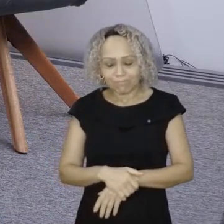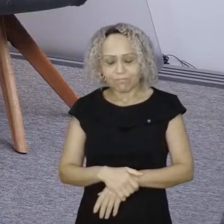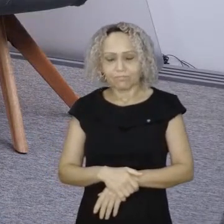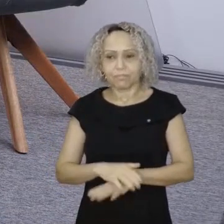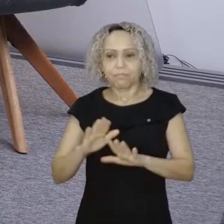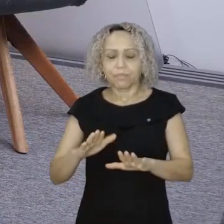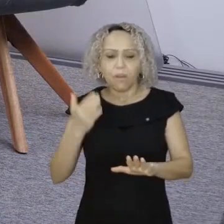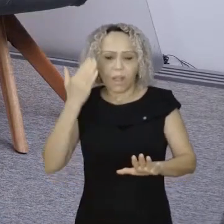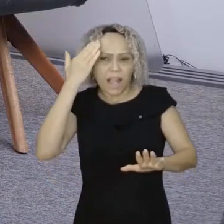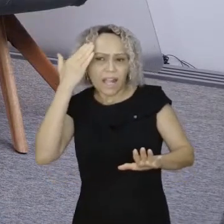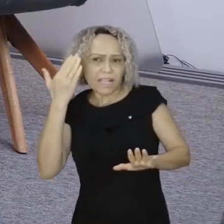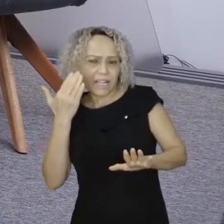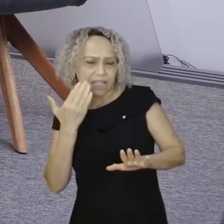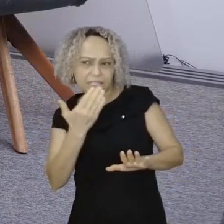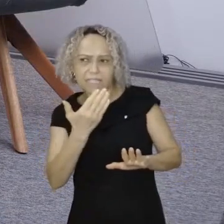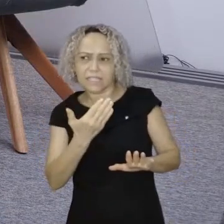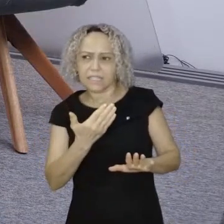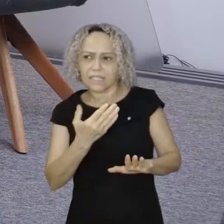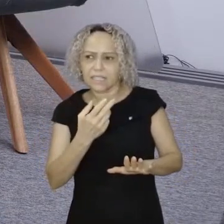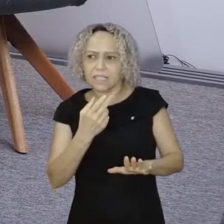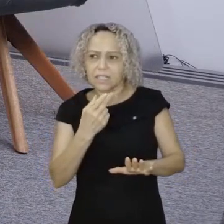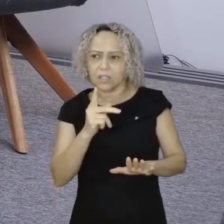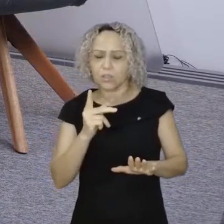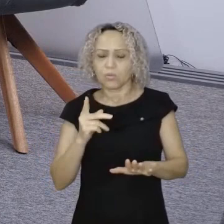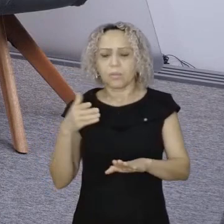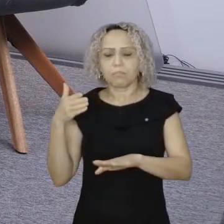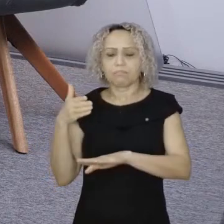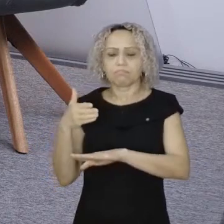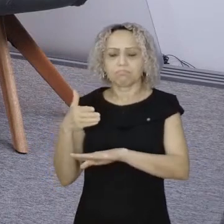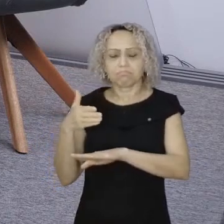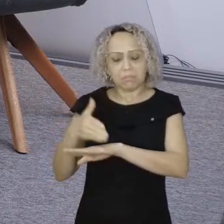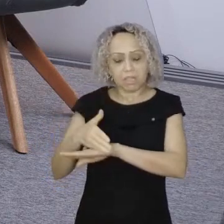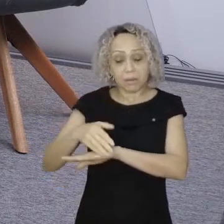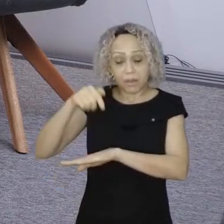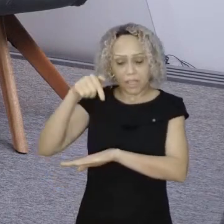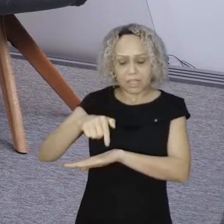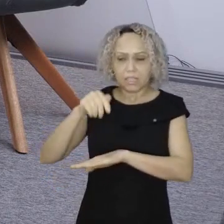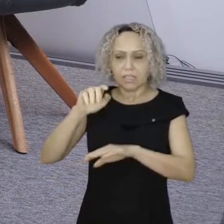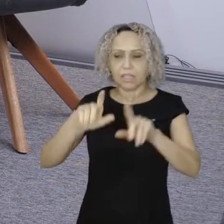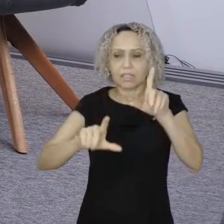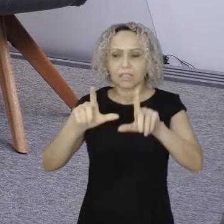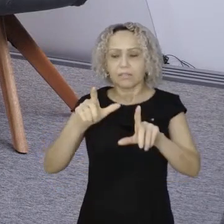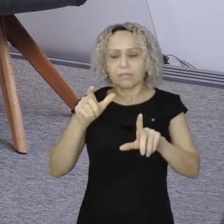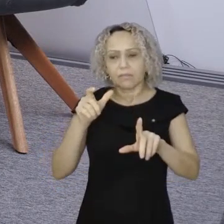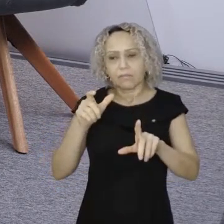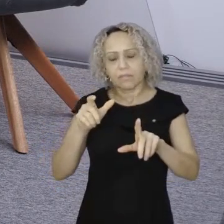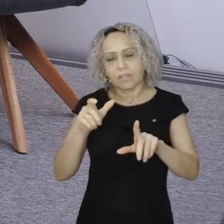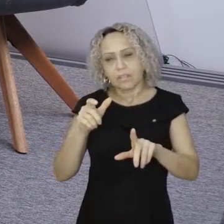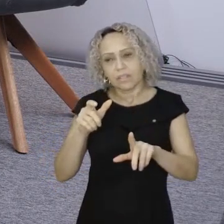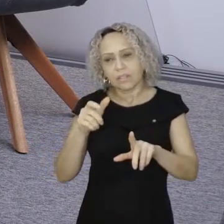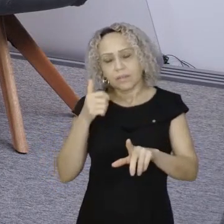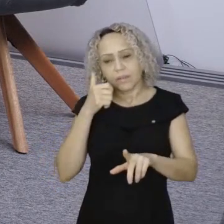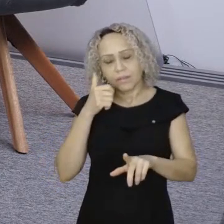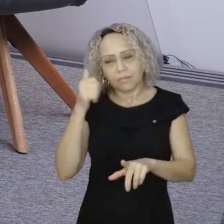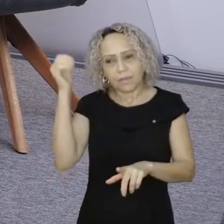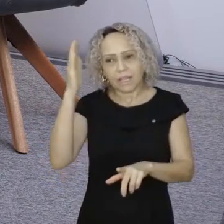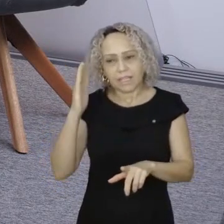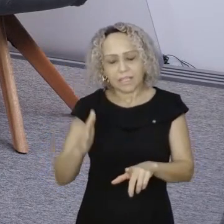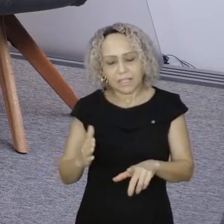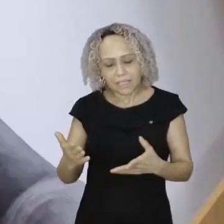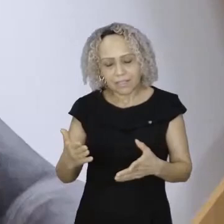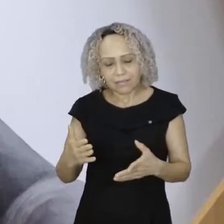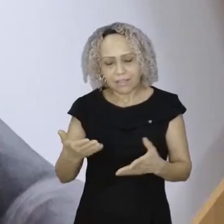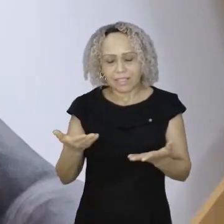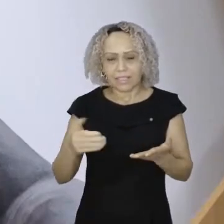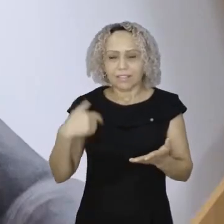sua participação aqui com a gente no Jornal PT Brasil e esse espaço que segue à disposição do Ministério das Mulheres. Nós é que agradecemos